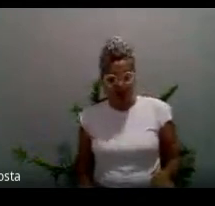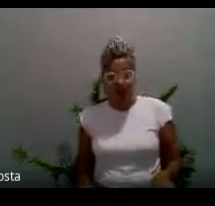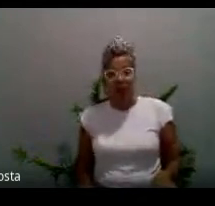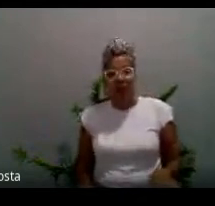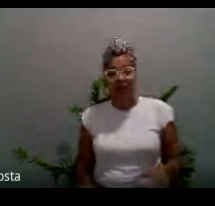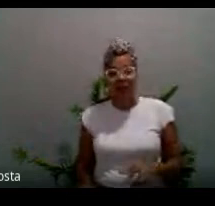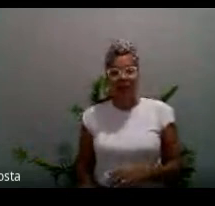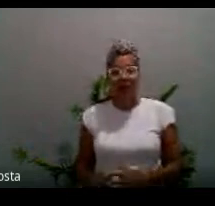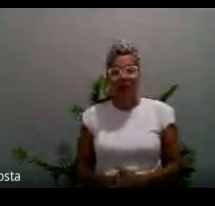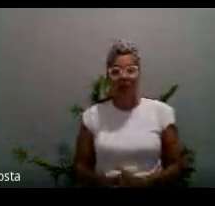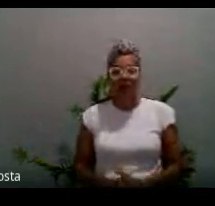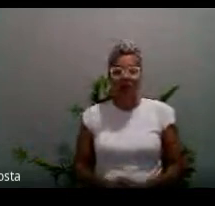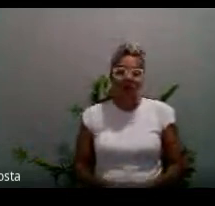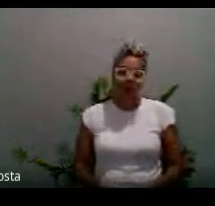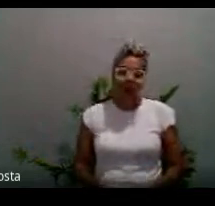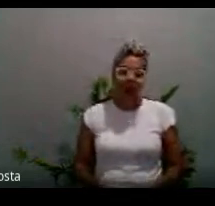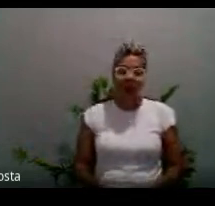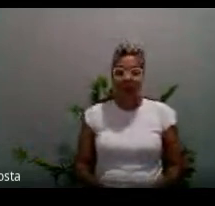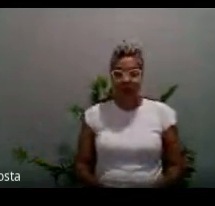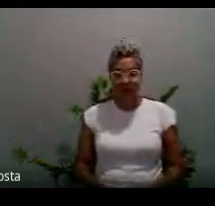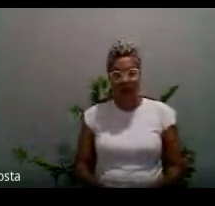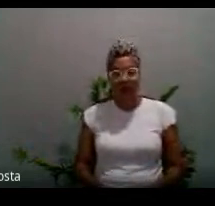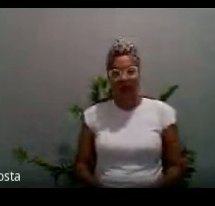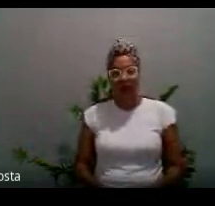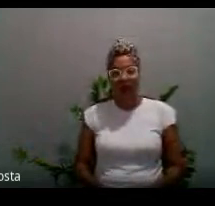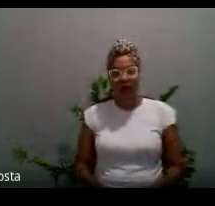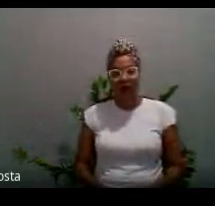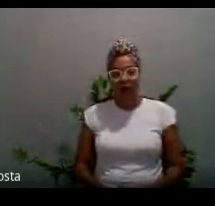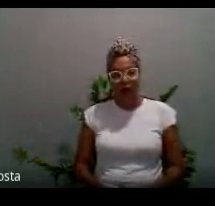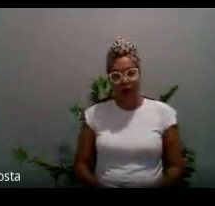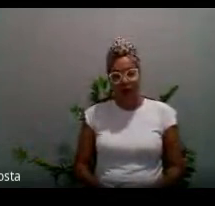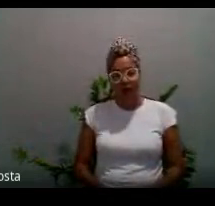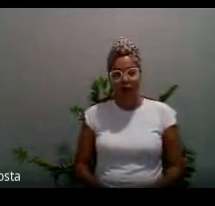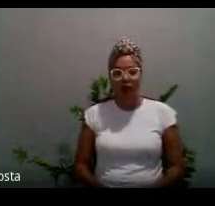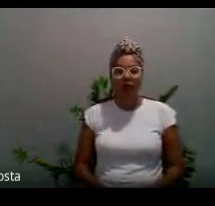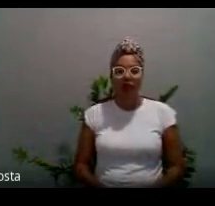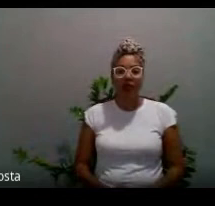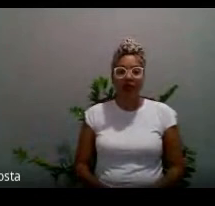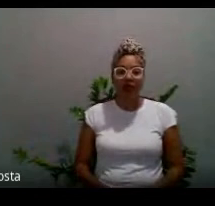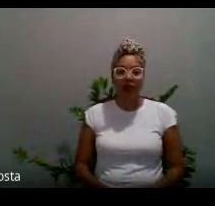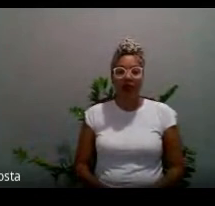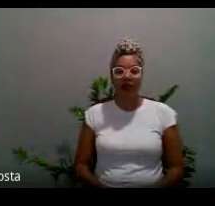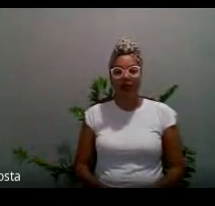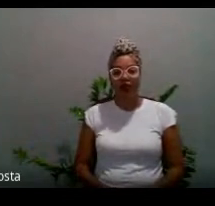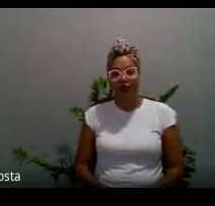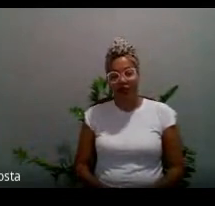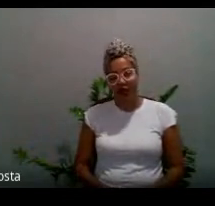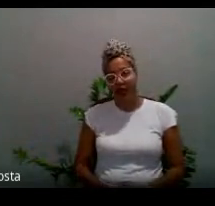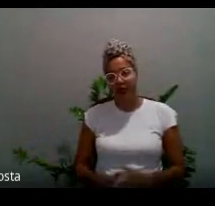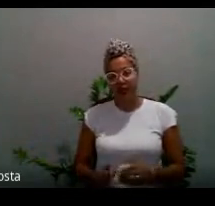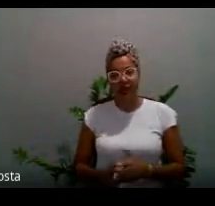nós fizemos a análise, né, a partir do interesse meu em entender sobre comunicação acadêmica, desempenho